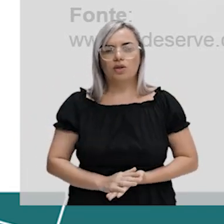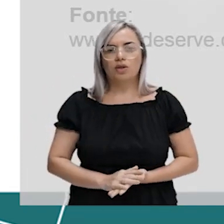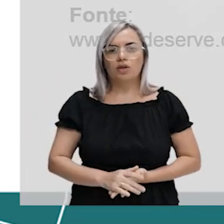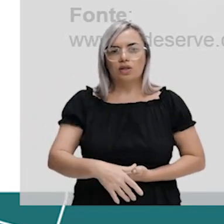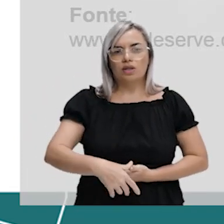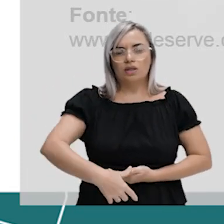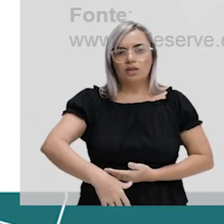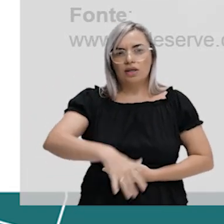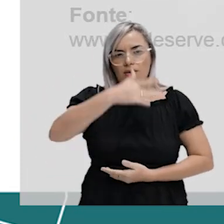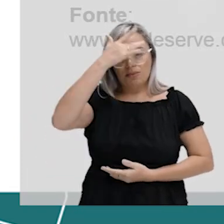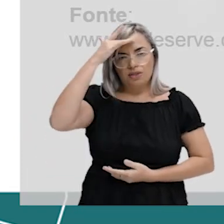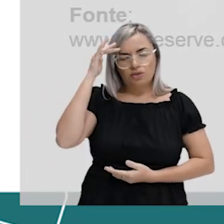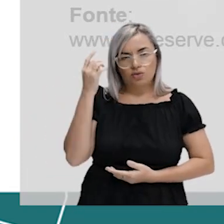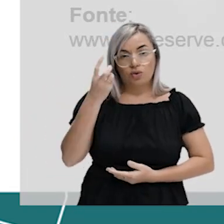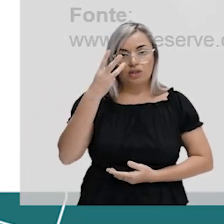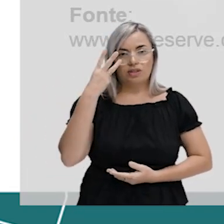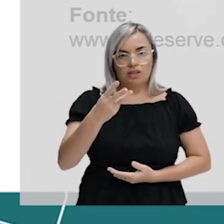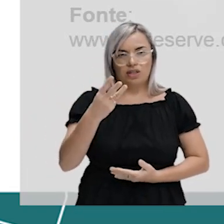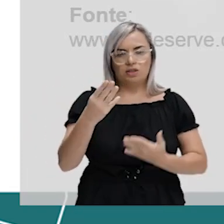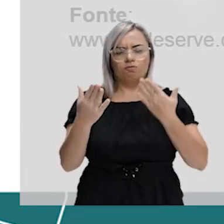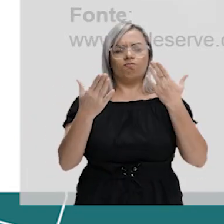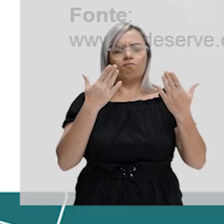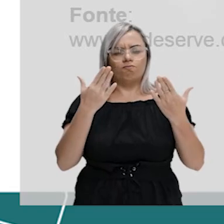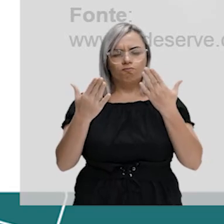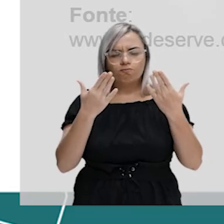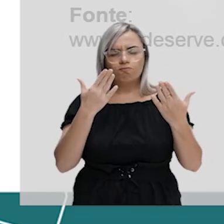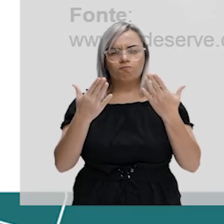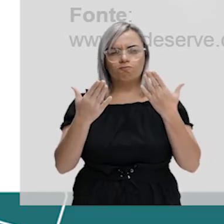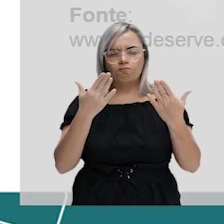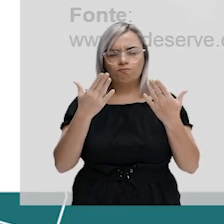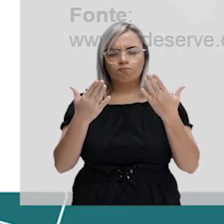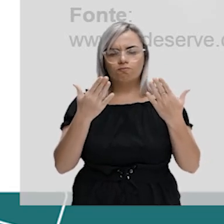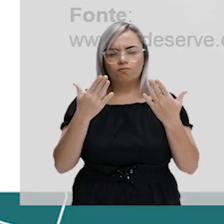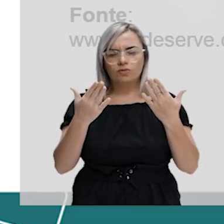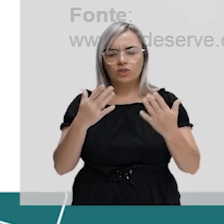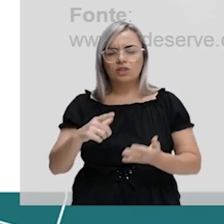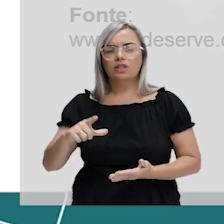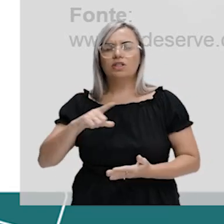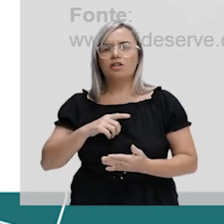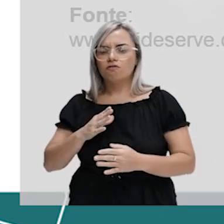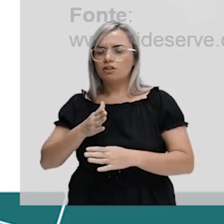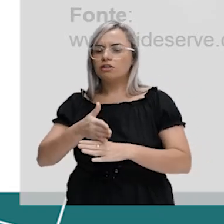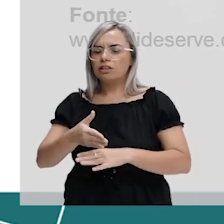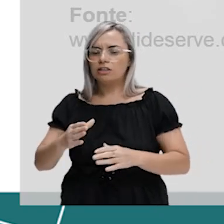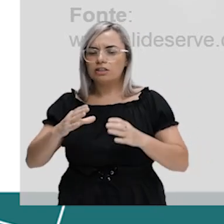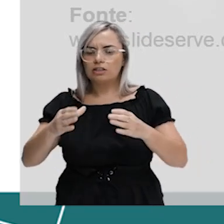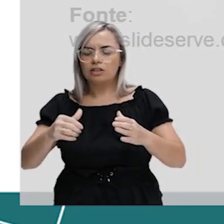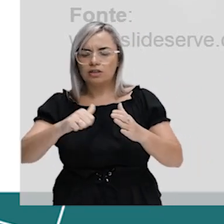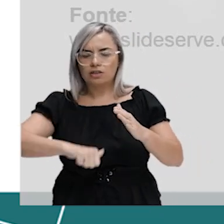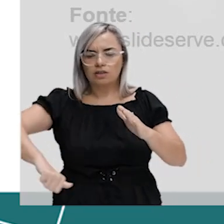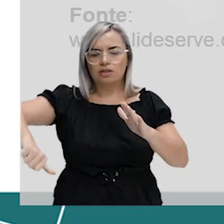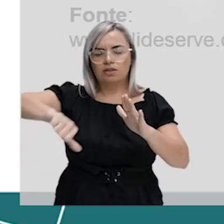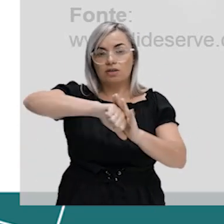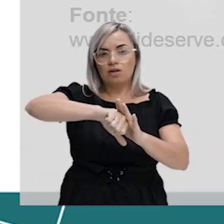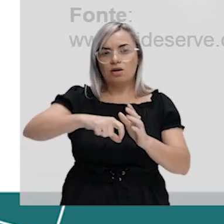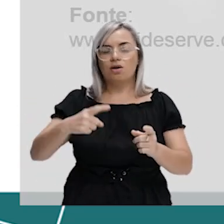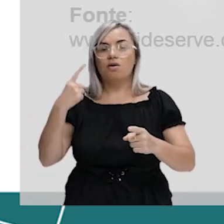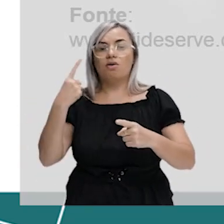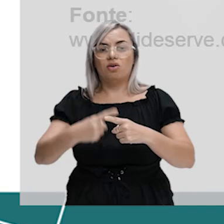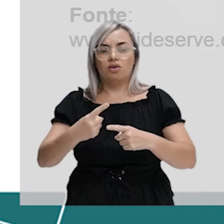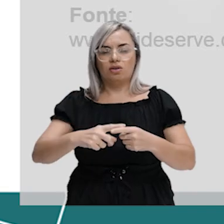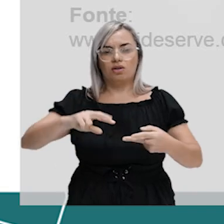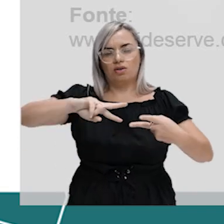dentre esses 7 suspeitos, esteve presente nessa cena de crime. Porque o DNA dele é